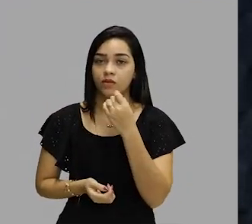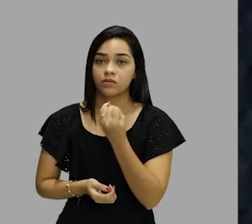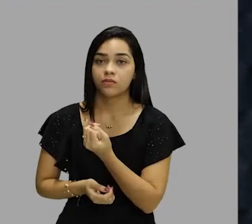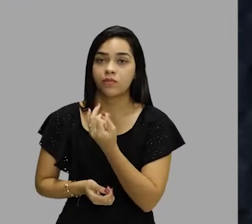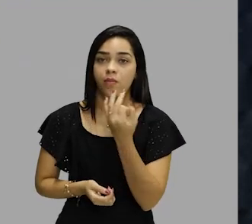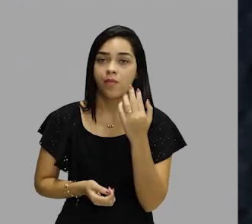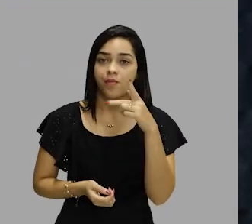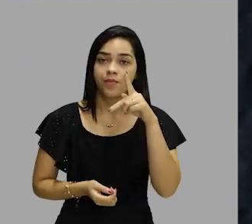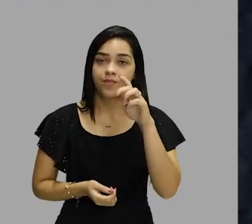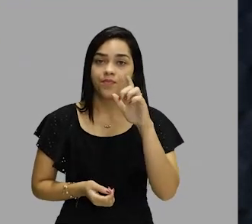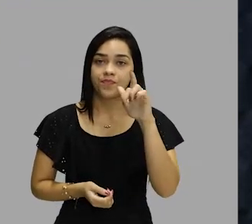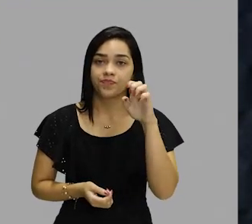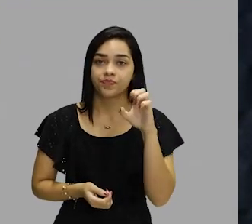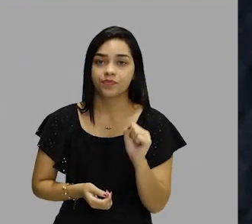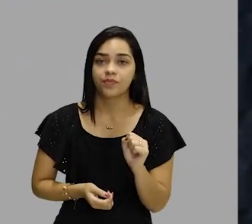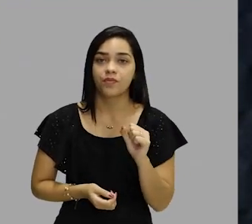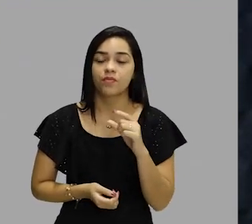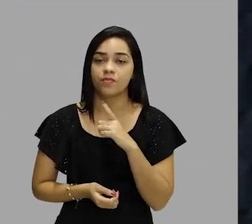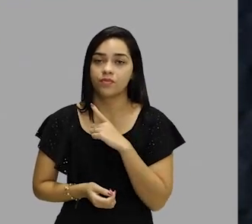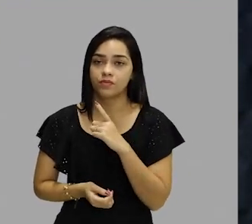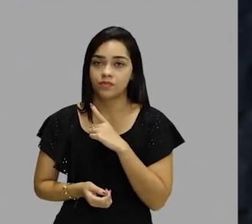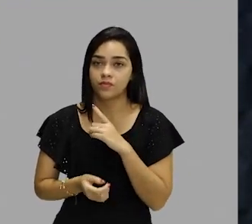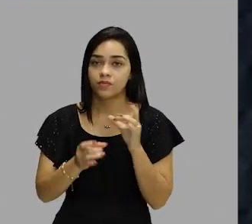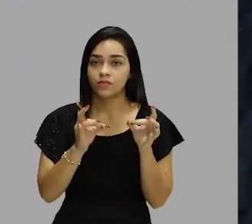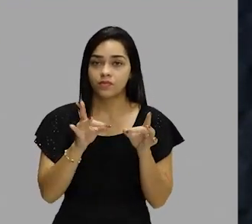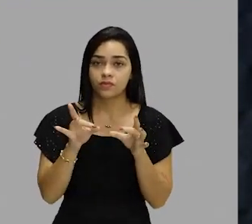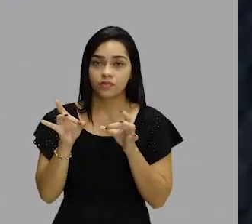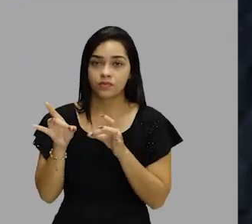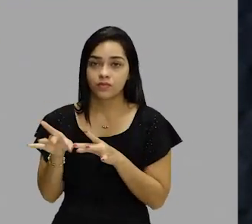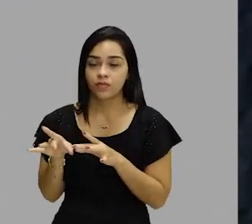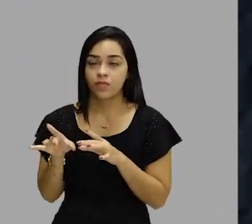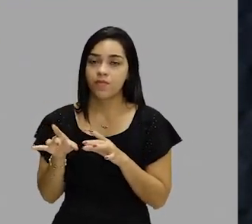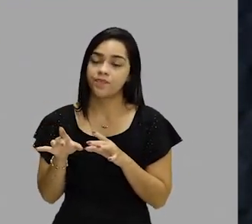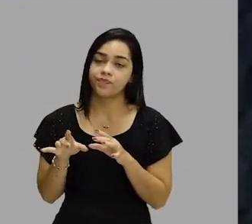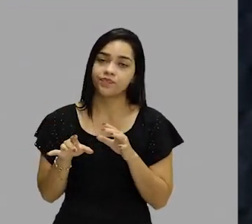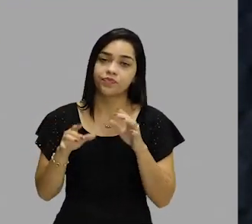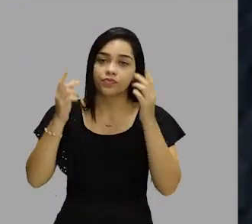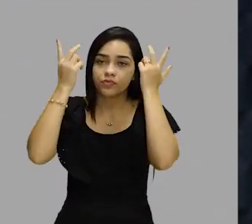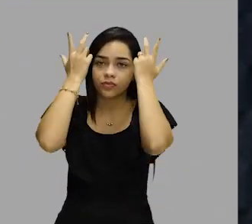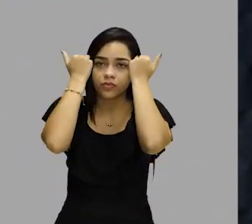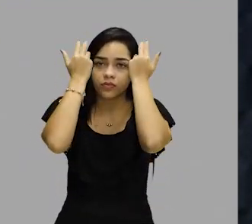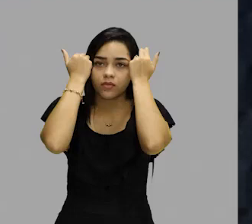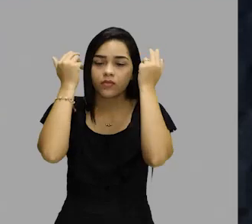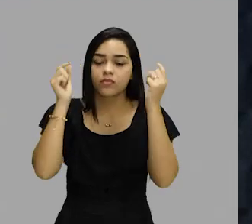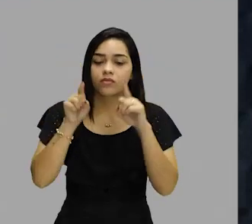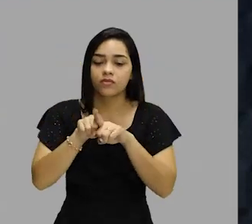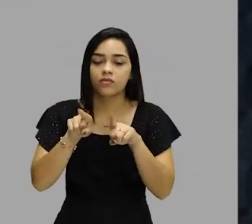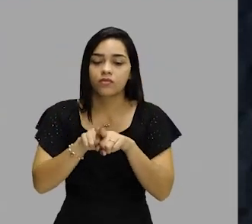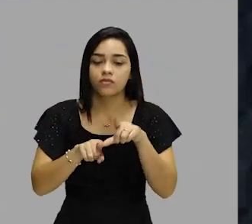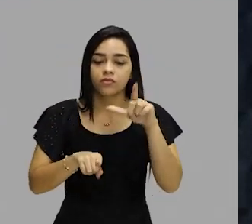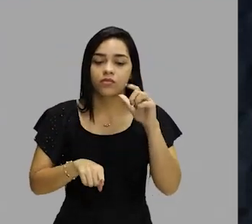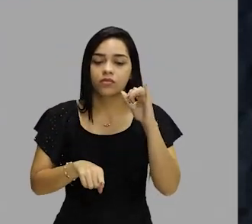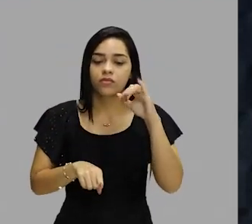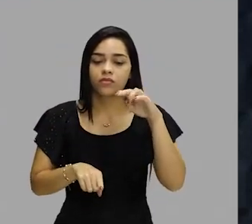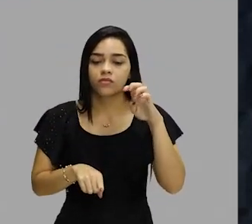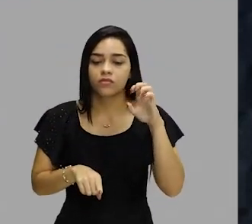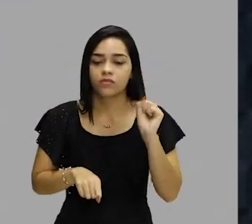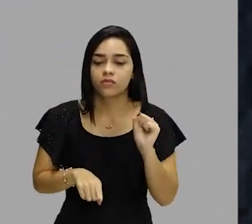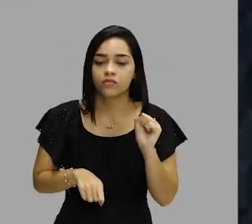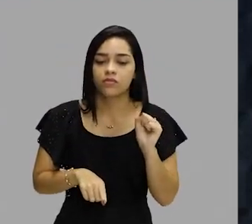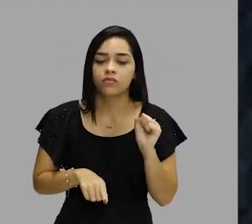contabilização de peles que estavam sendo comercializadas, tanto de lebres quanto de linces, ela